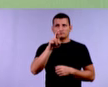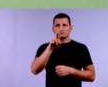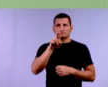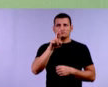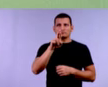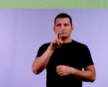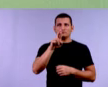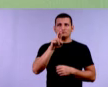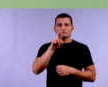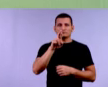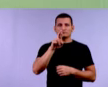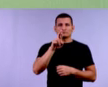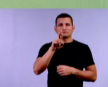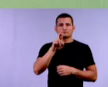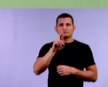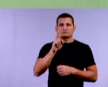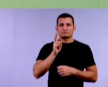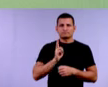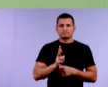transcorrido, sempre